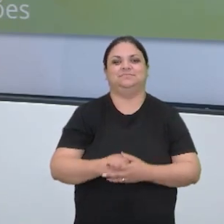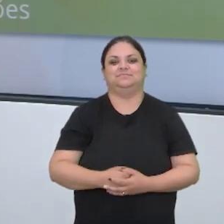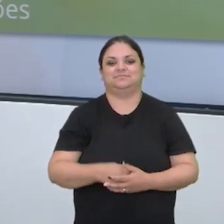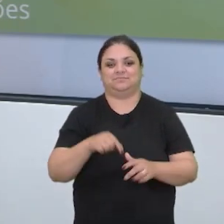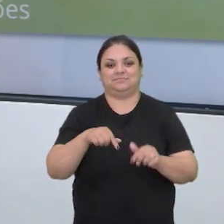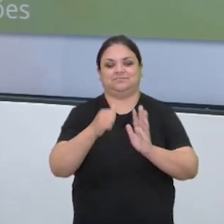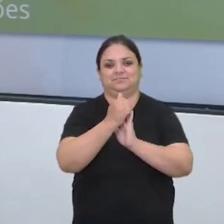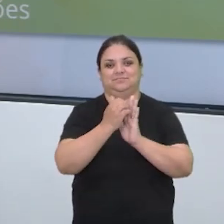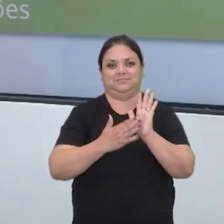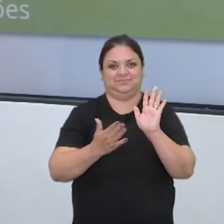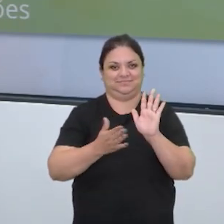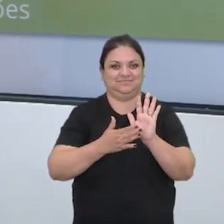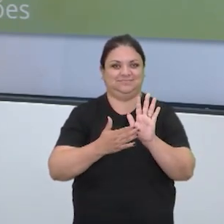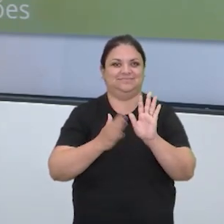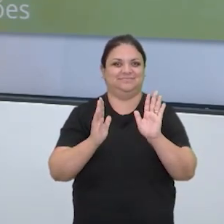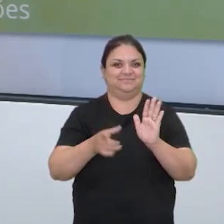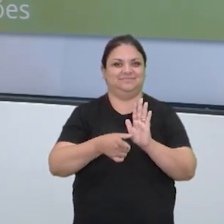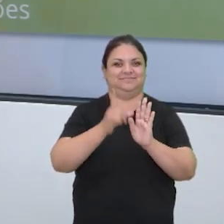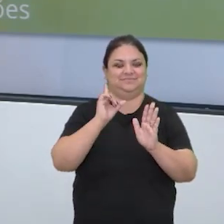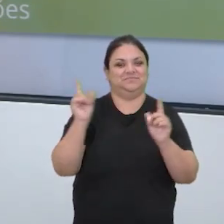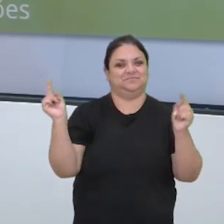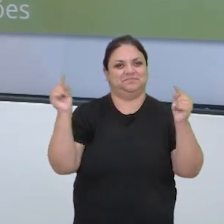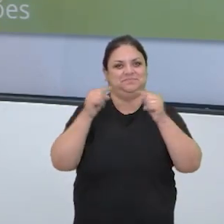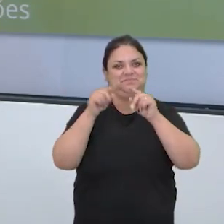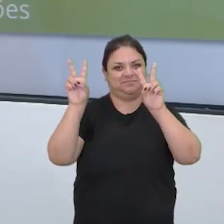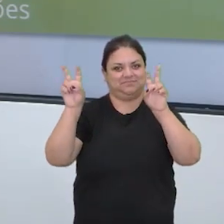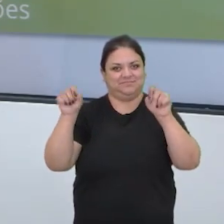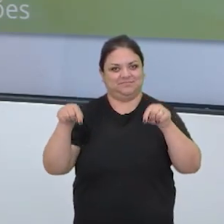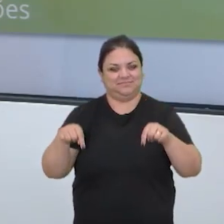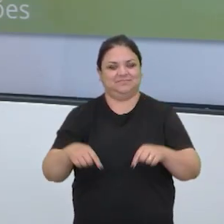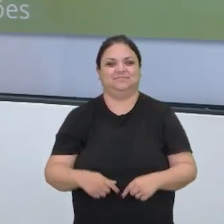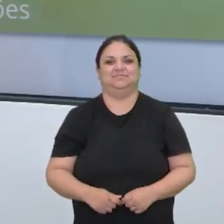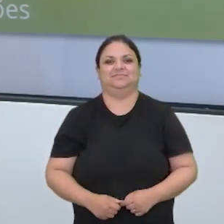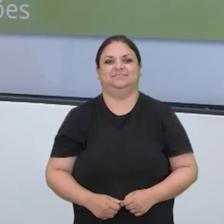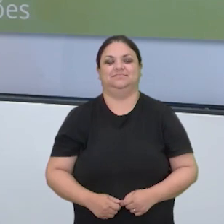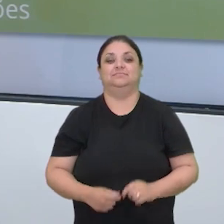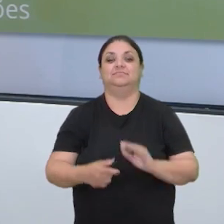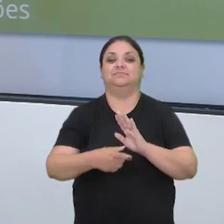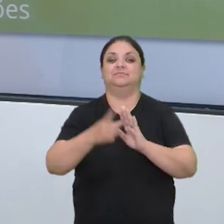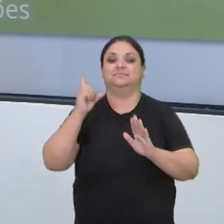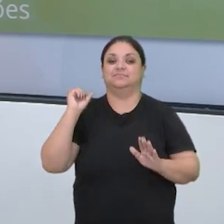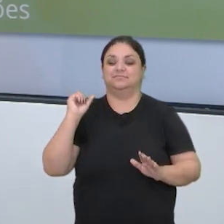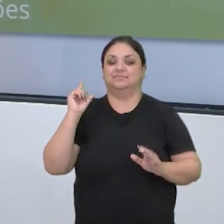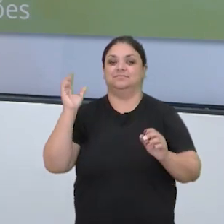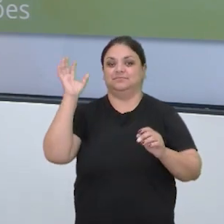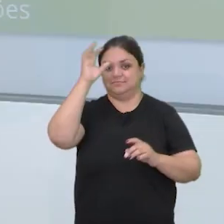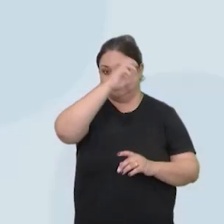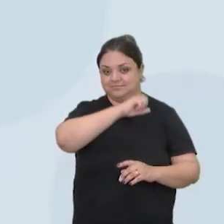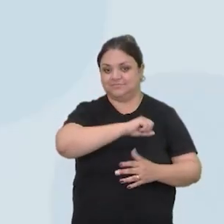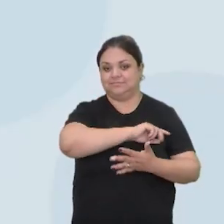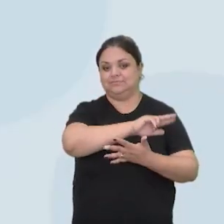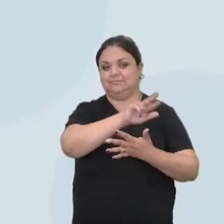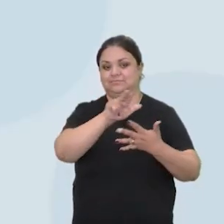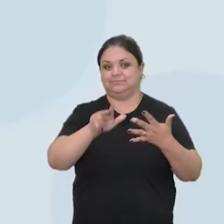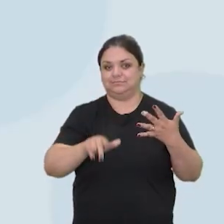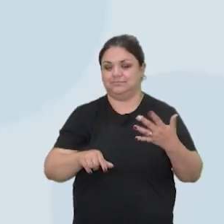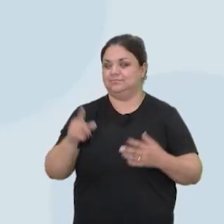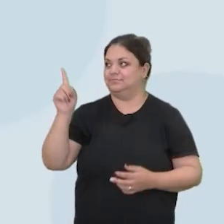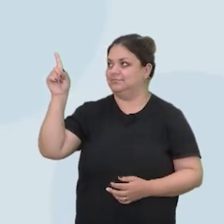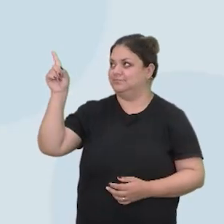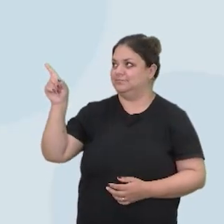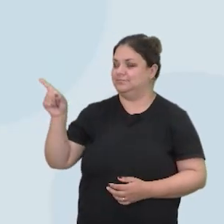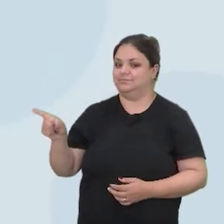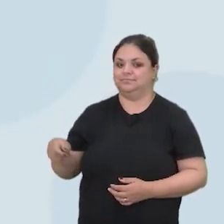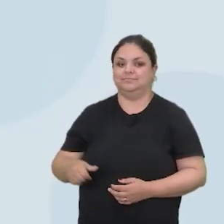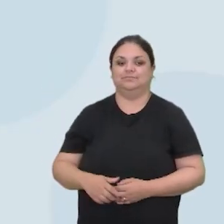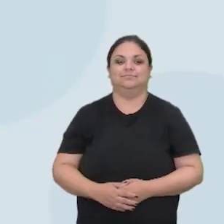atividade, proposta para essa atividade, beleza? Bom, e anteriormente, então, nós vimos todo esse histórico que está aparecendo aí para